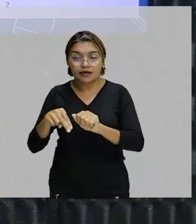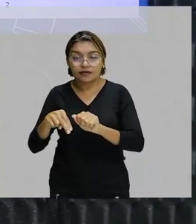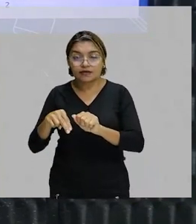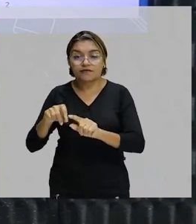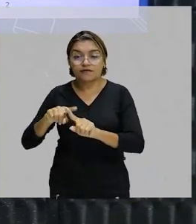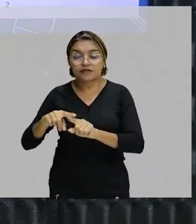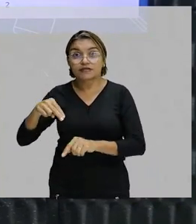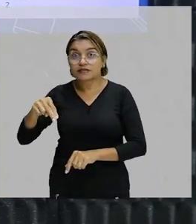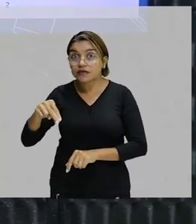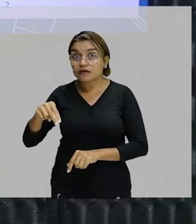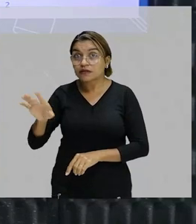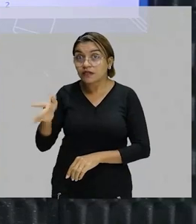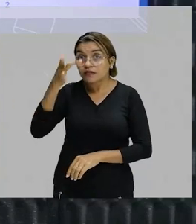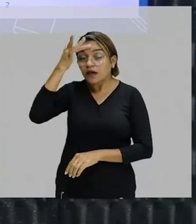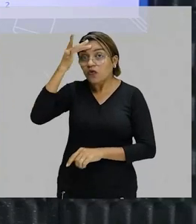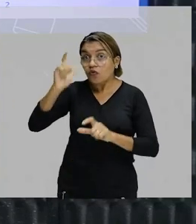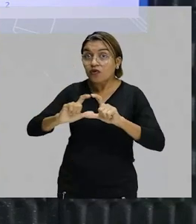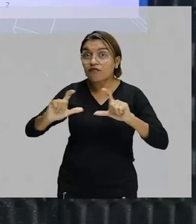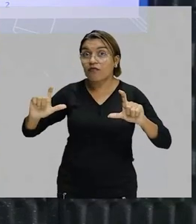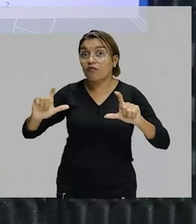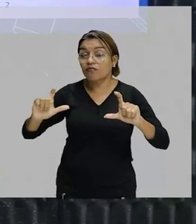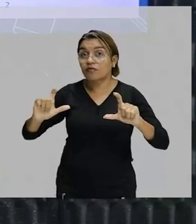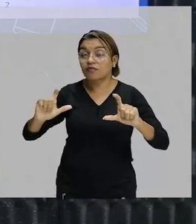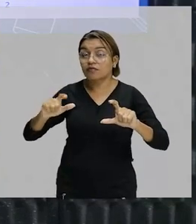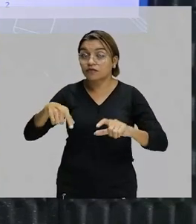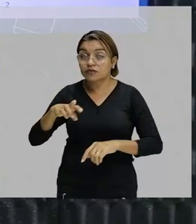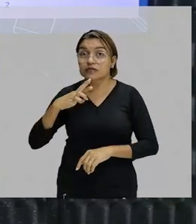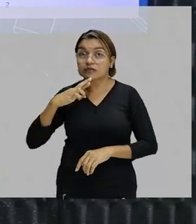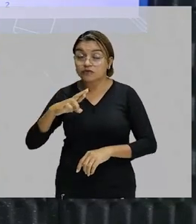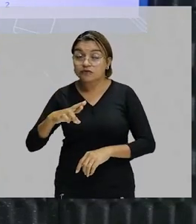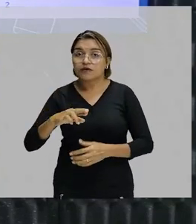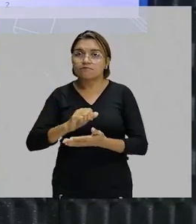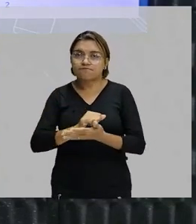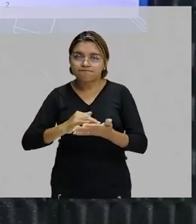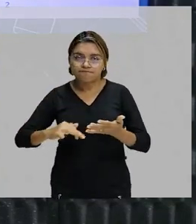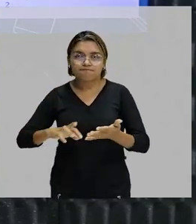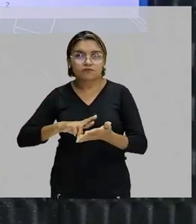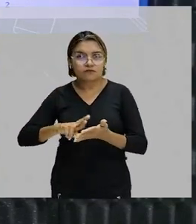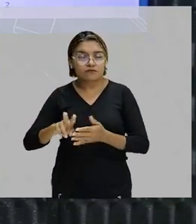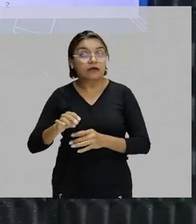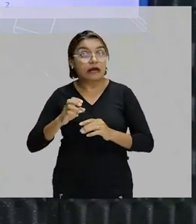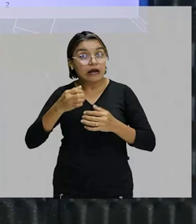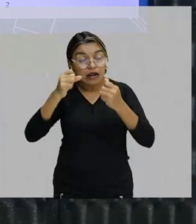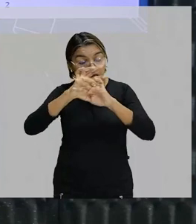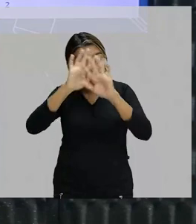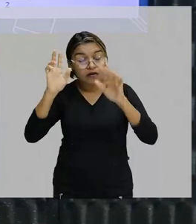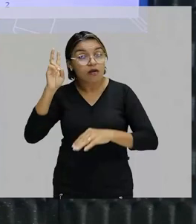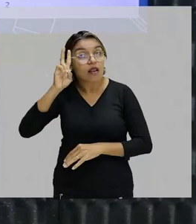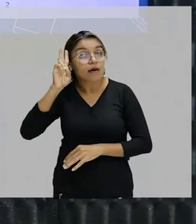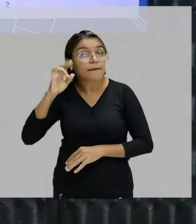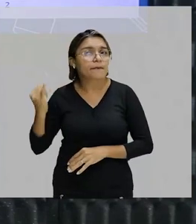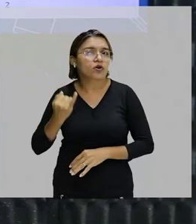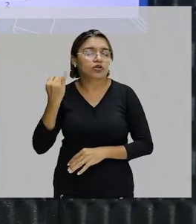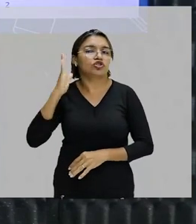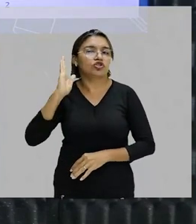para caramba muito mesmo gente a resolver os exercícios envolvendo soma dos termos de uma PA lembra a gente já